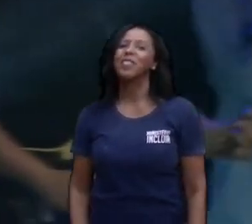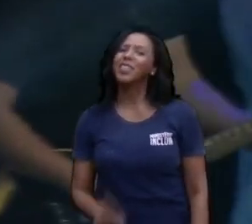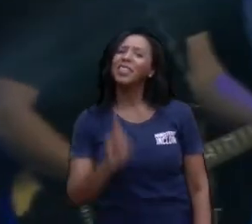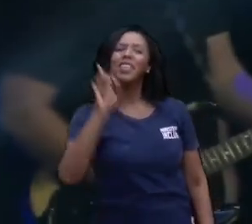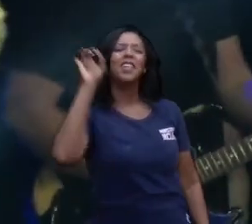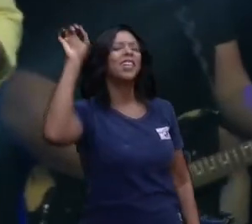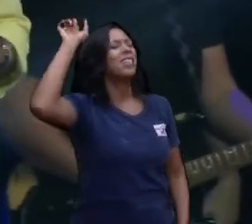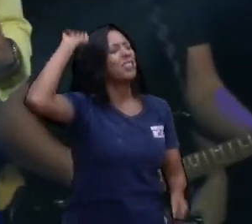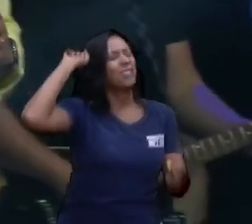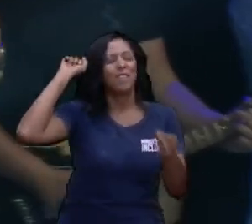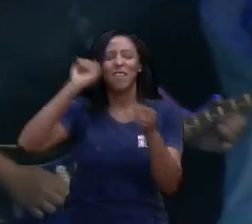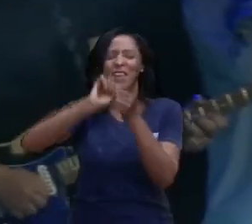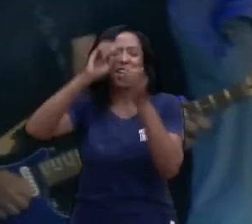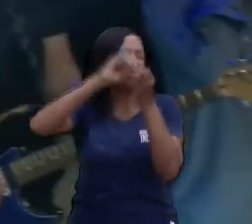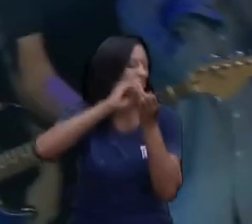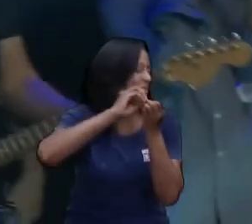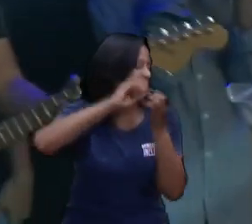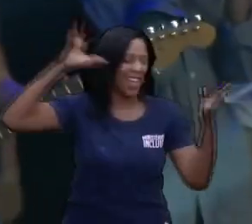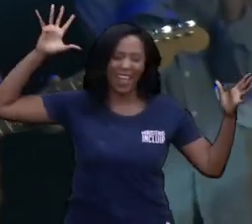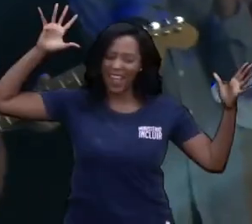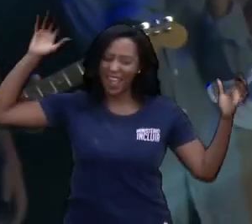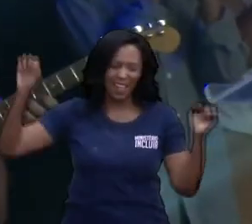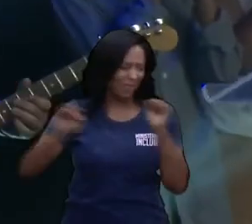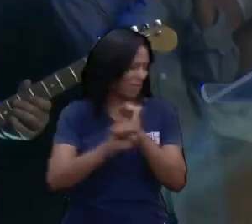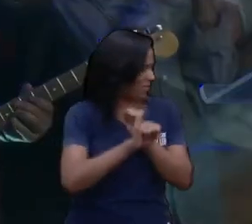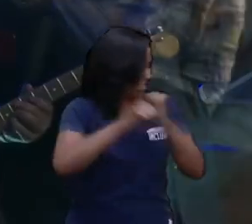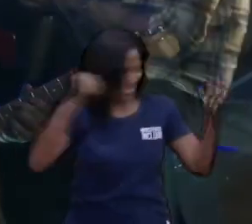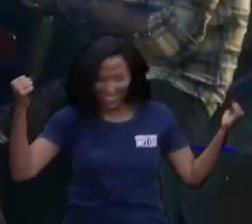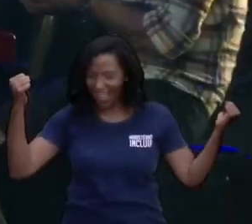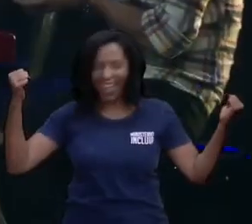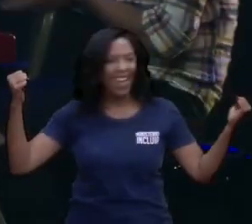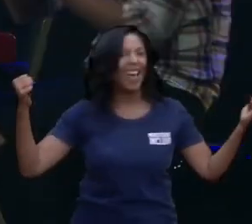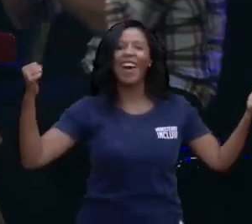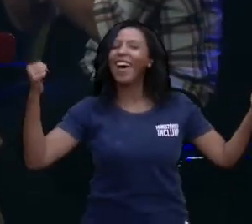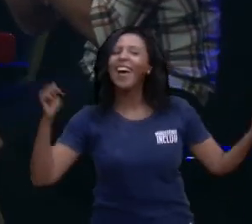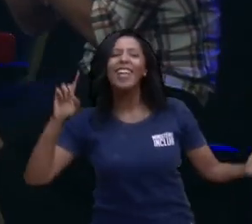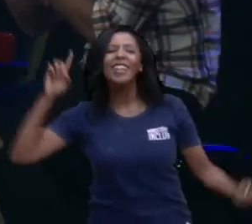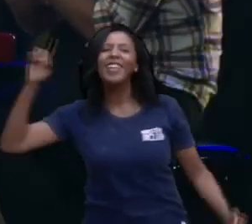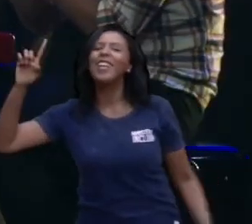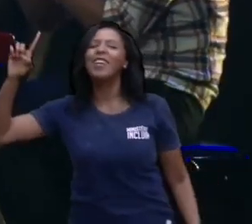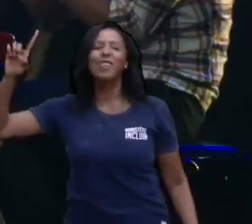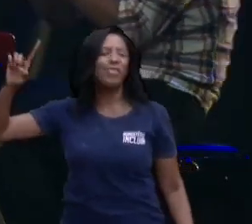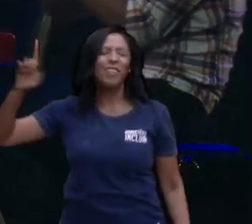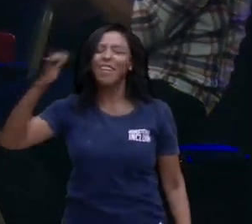perigo oi para mim